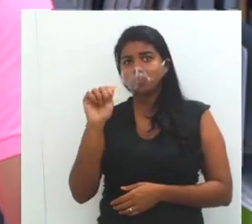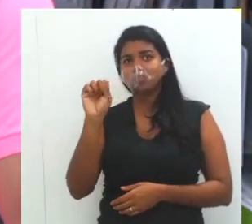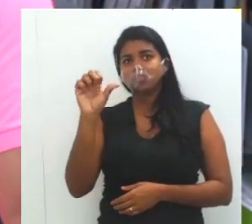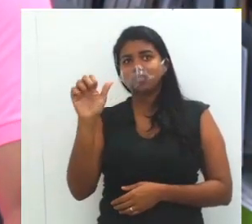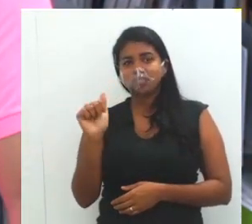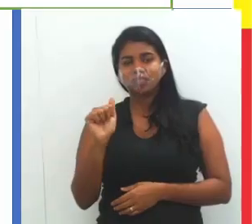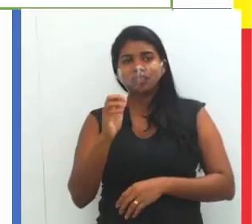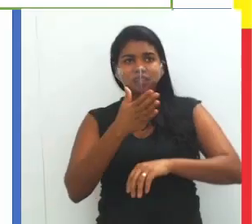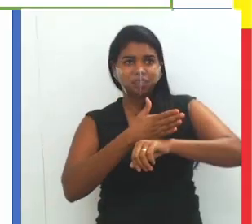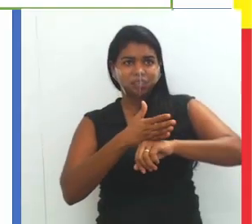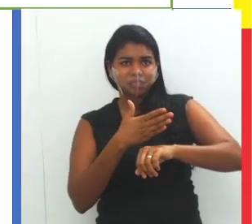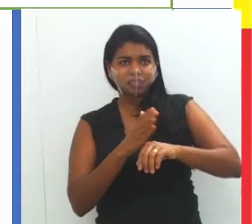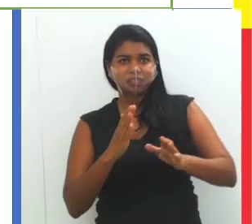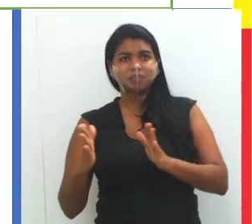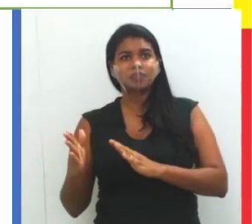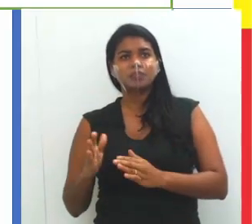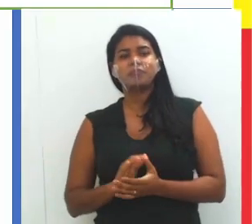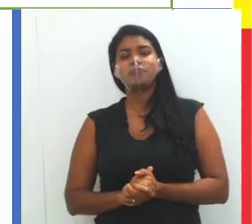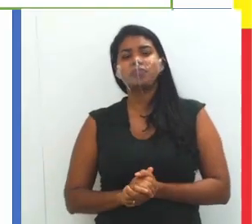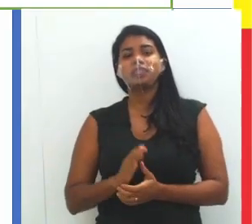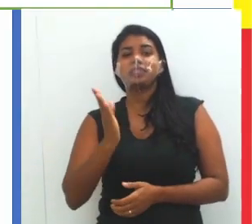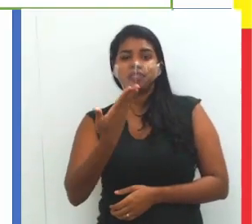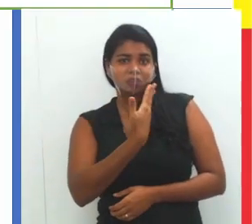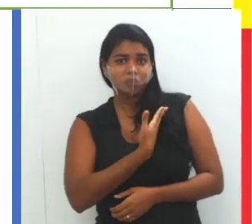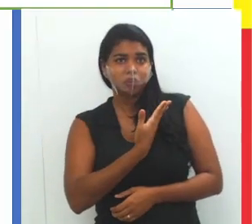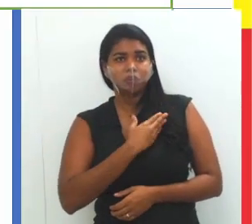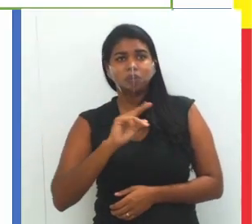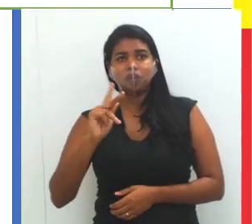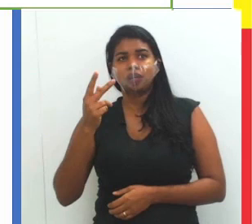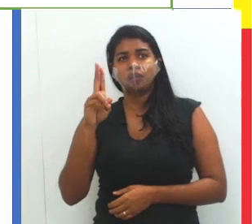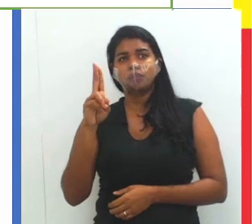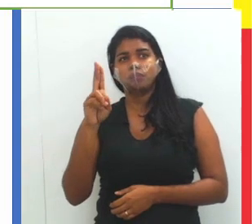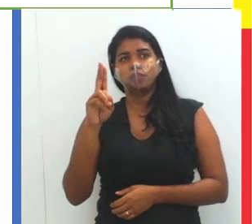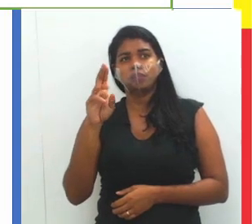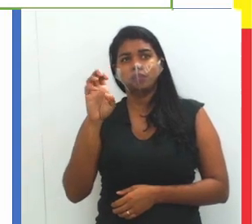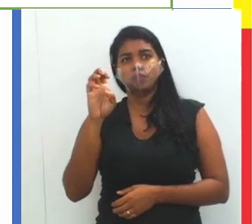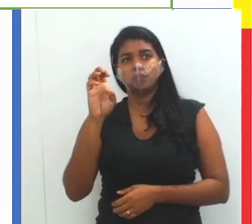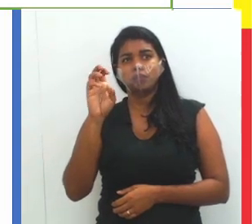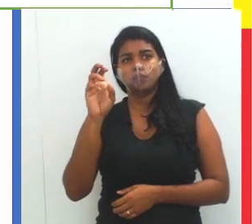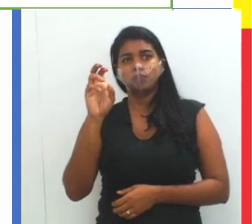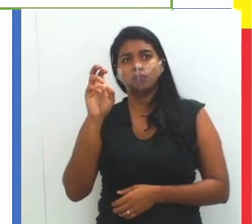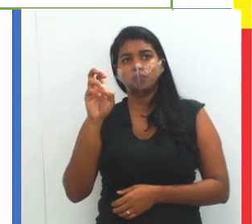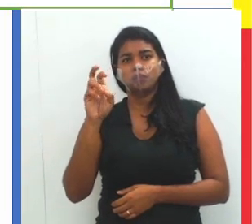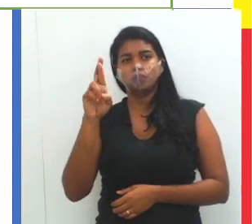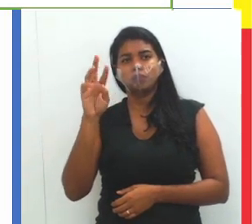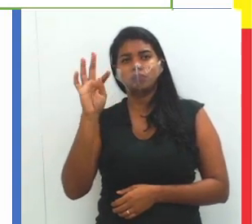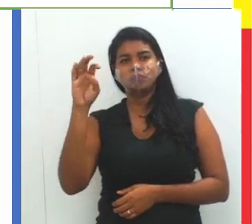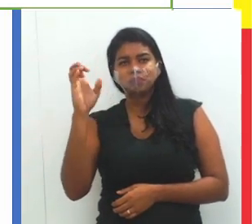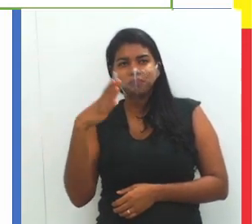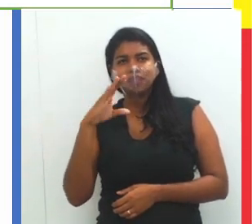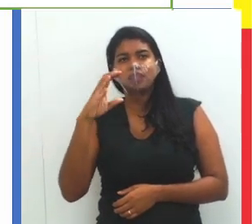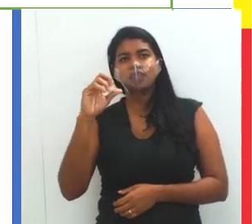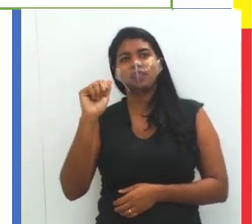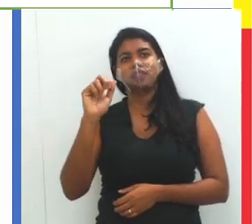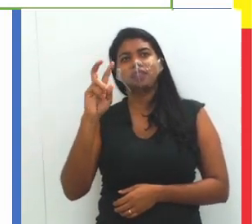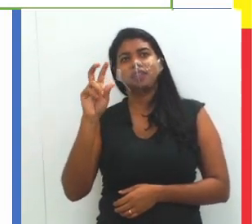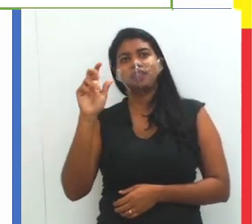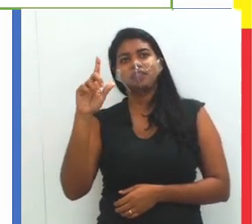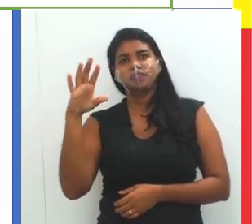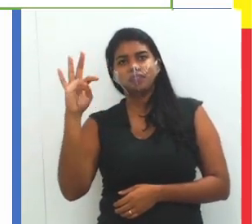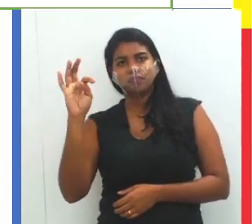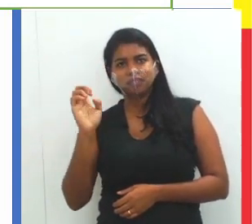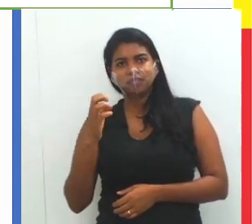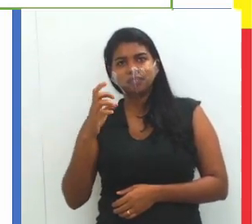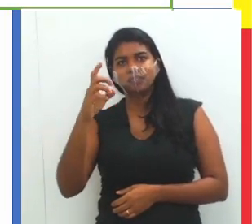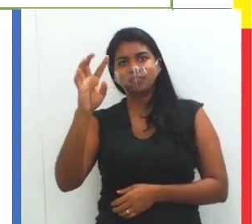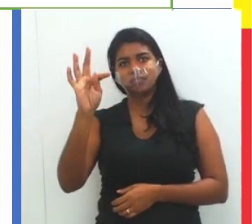interessante isso. Sobre essa questão de Humberto Teixeira, seu nome completo é Humberto Cavalcante Teixeira, certo?